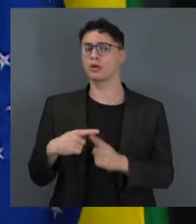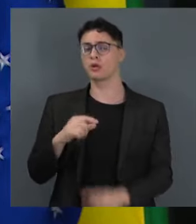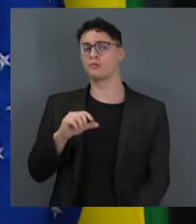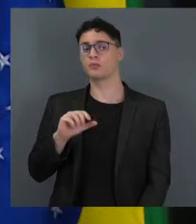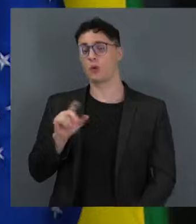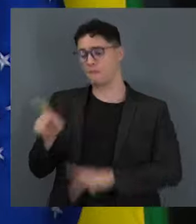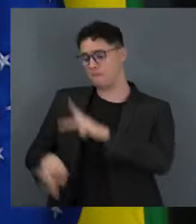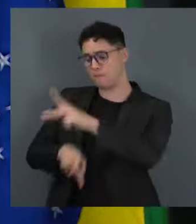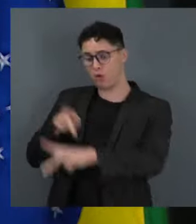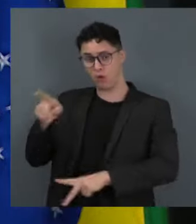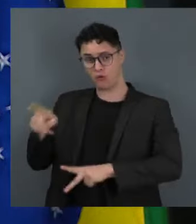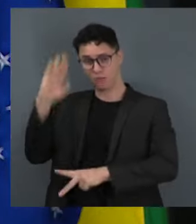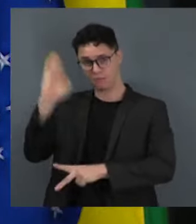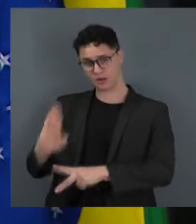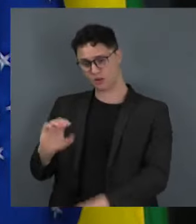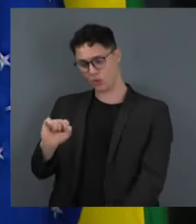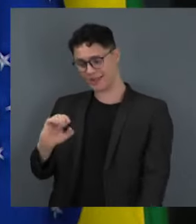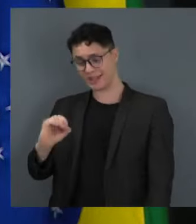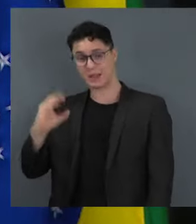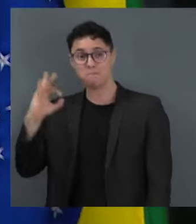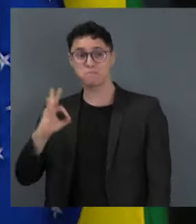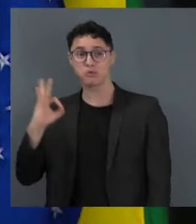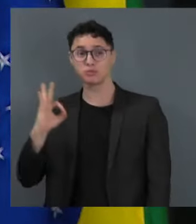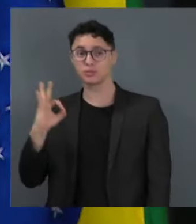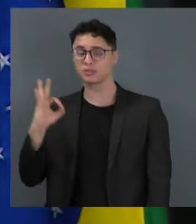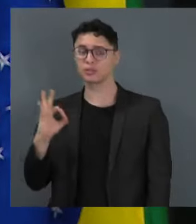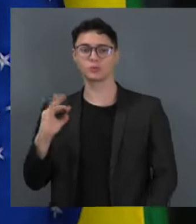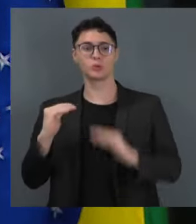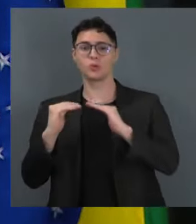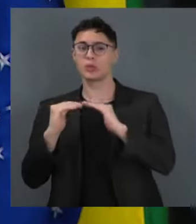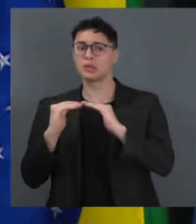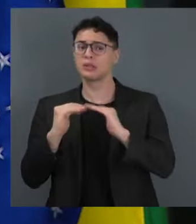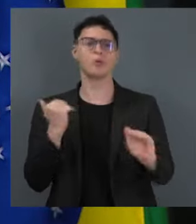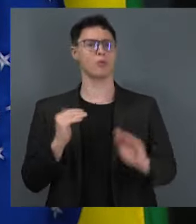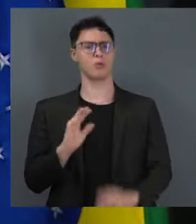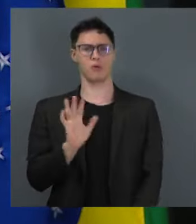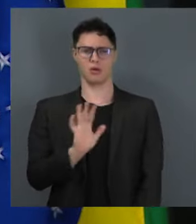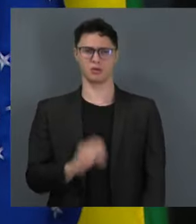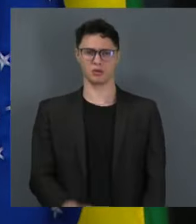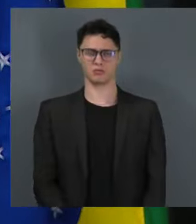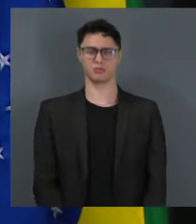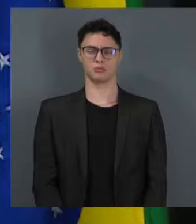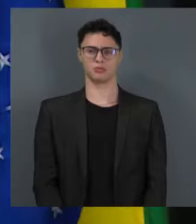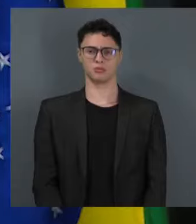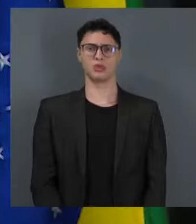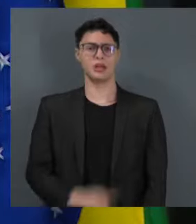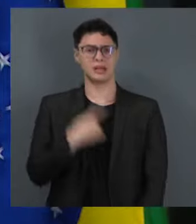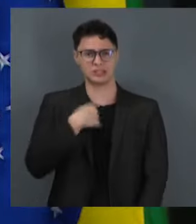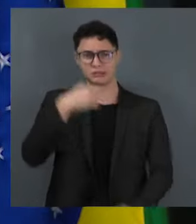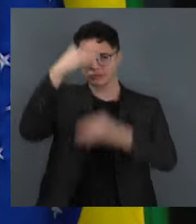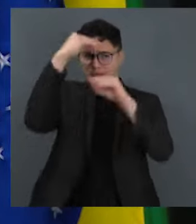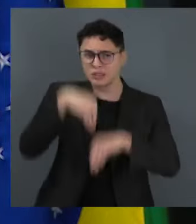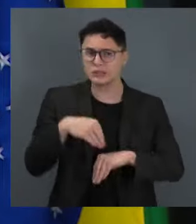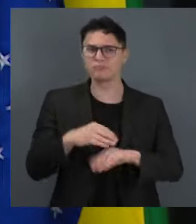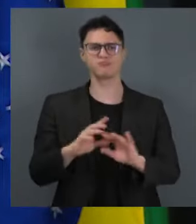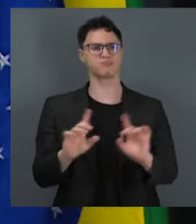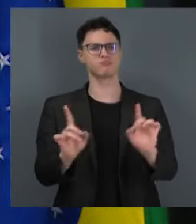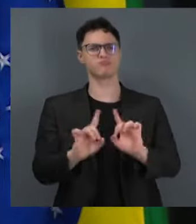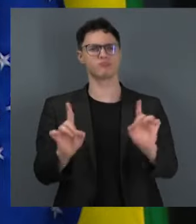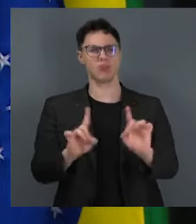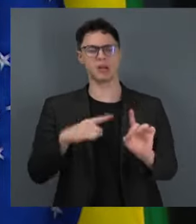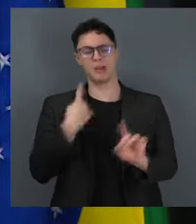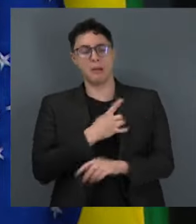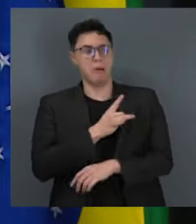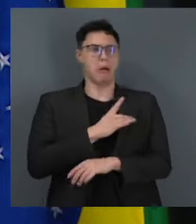brasileiro é provida segundo as pesquisas não vamos desistir não vamos nos intimidar